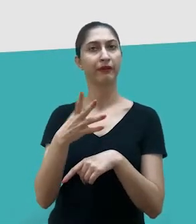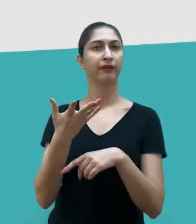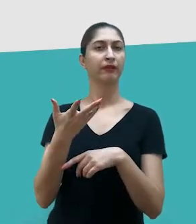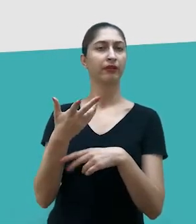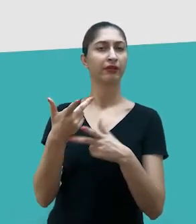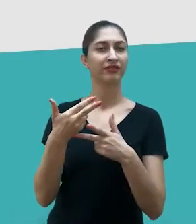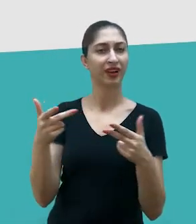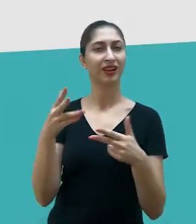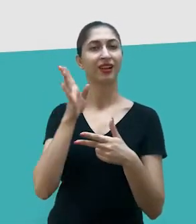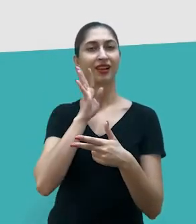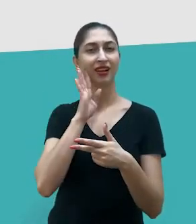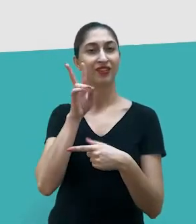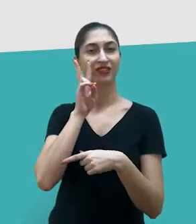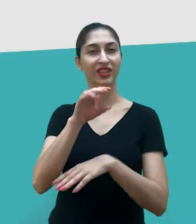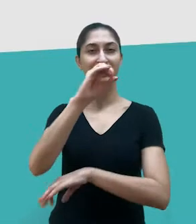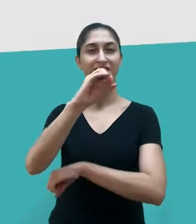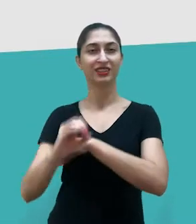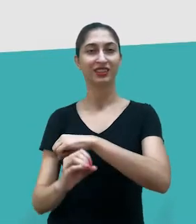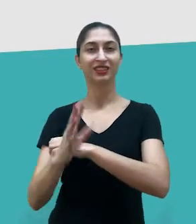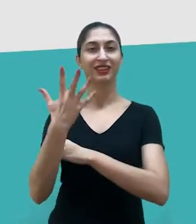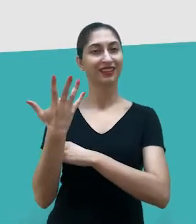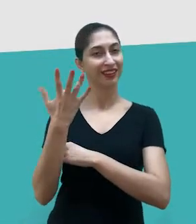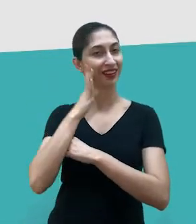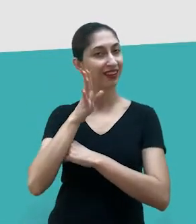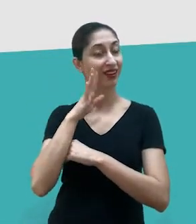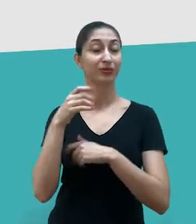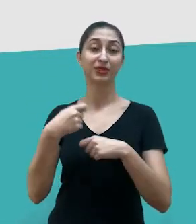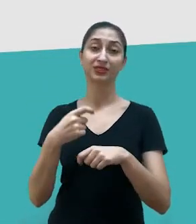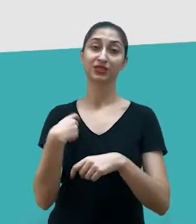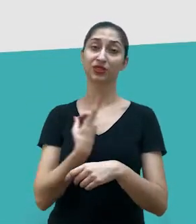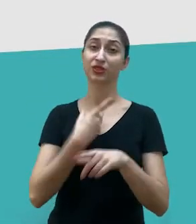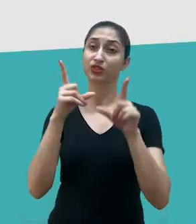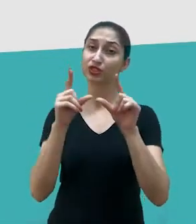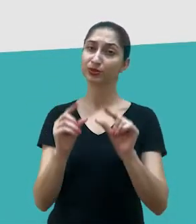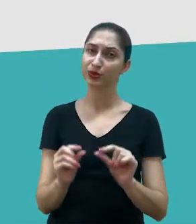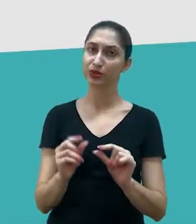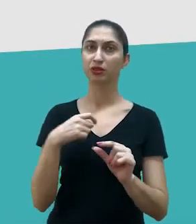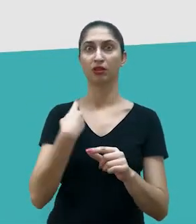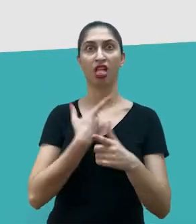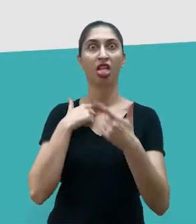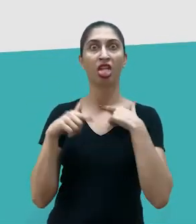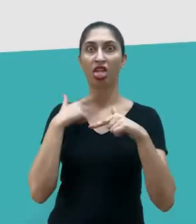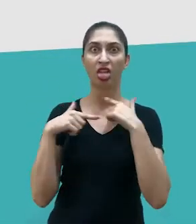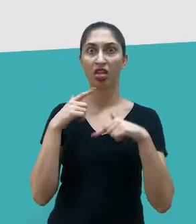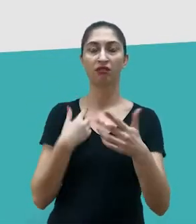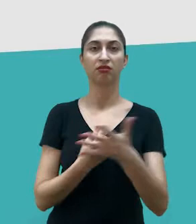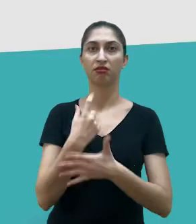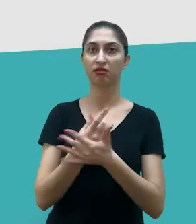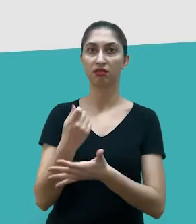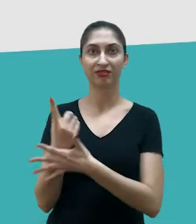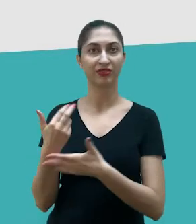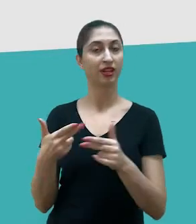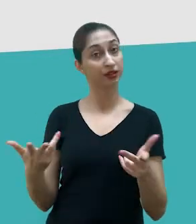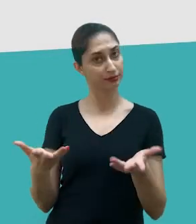é legal ver o pôr do sol. Então é preciso diminuir a nossa sede de saciedade, é o